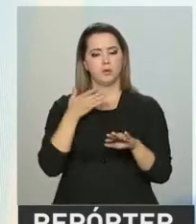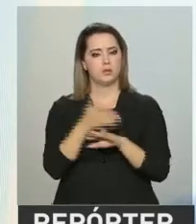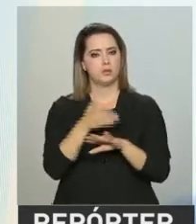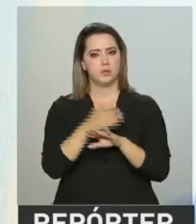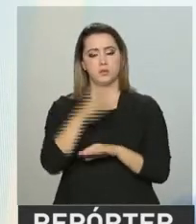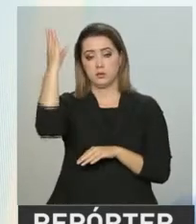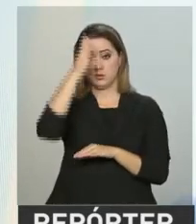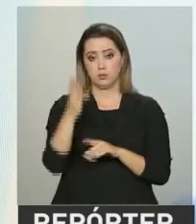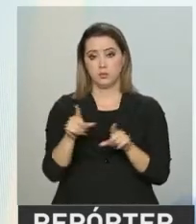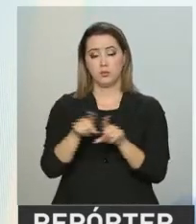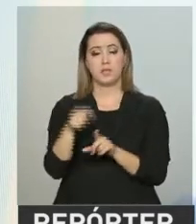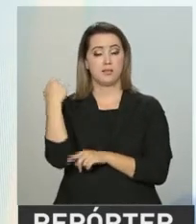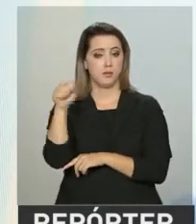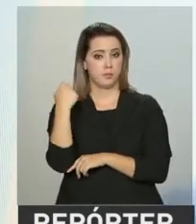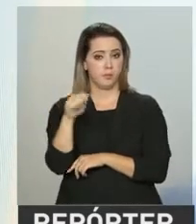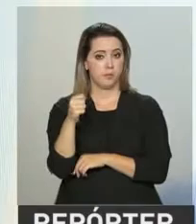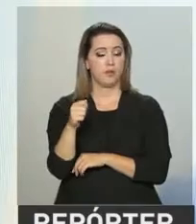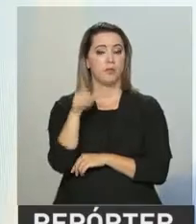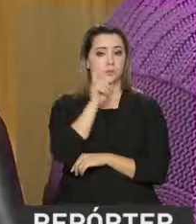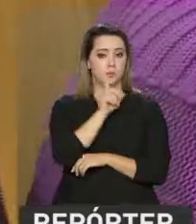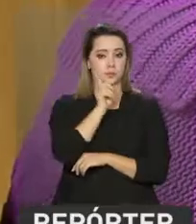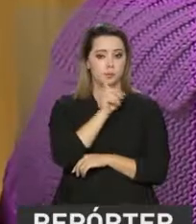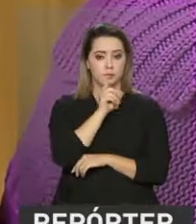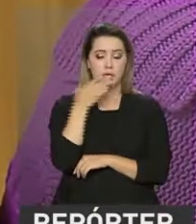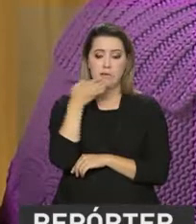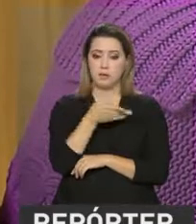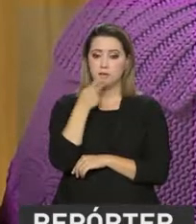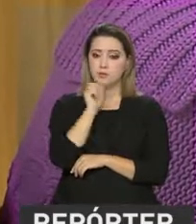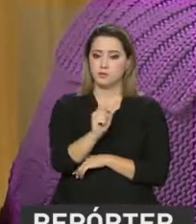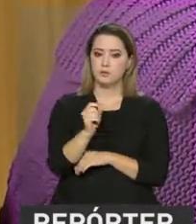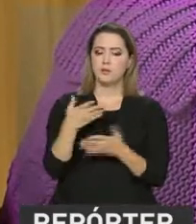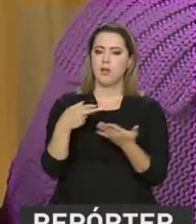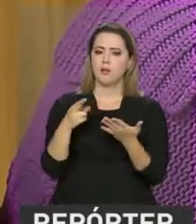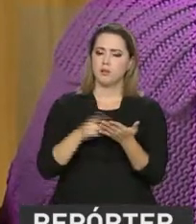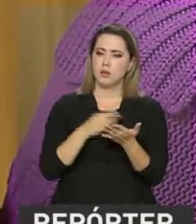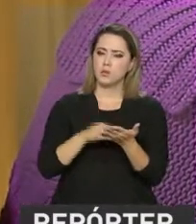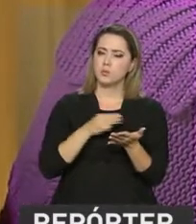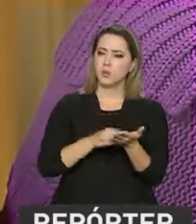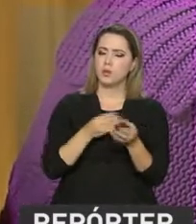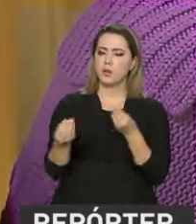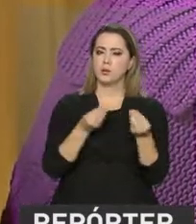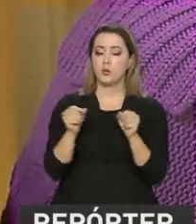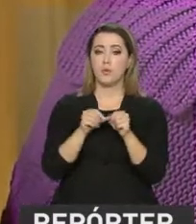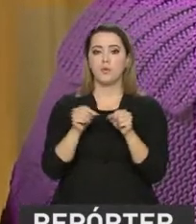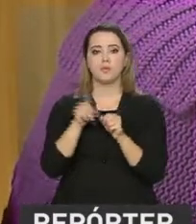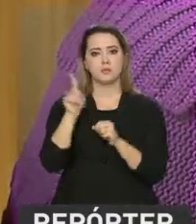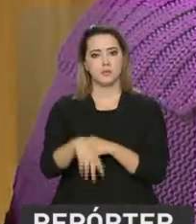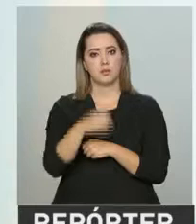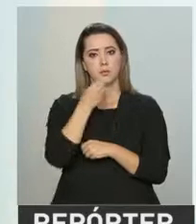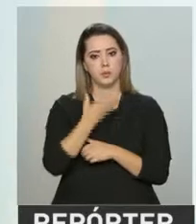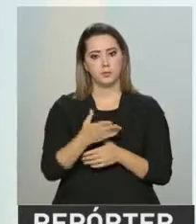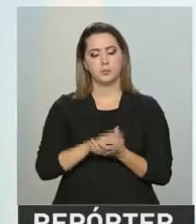acessada no Brasil, Argentina e Estados Unidos. Para ele, os manuais de como empreender serão muito